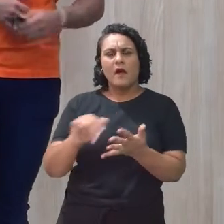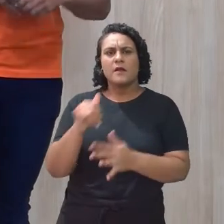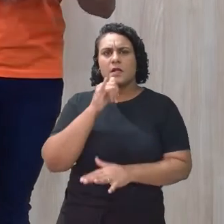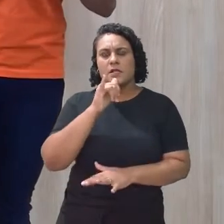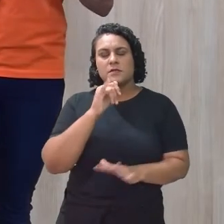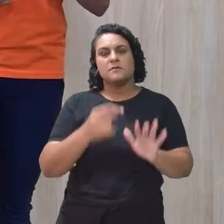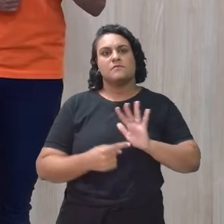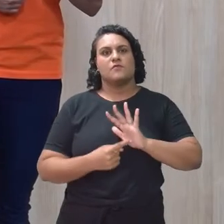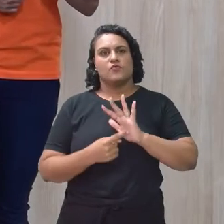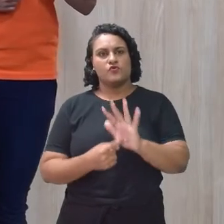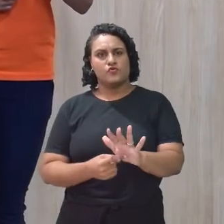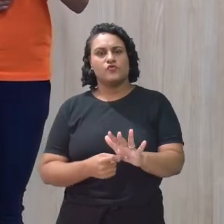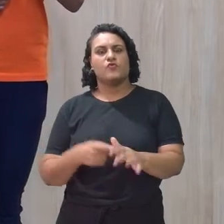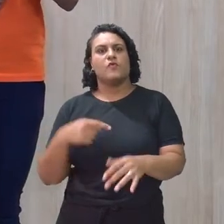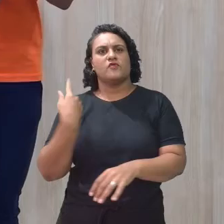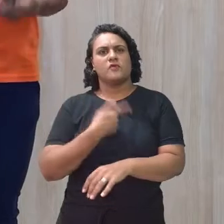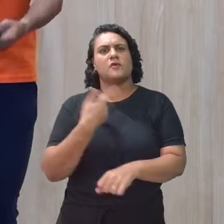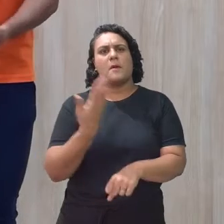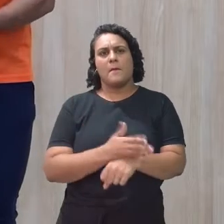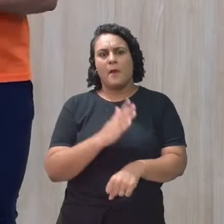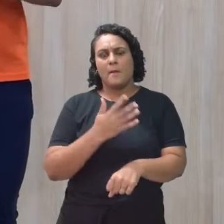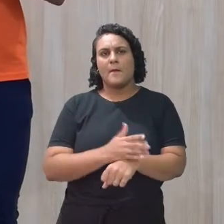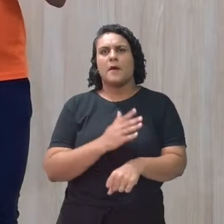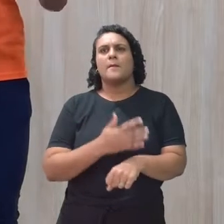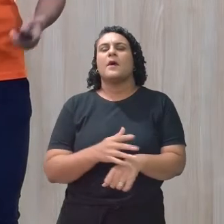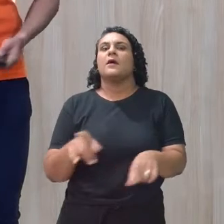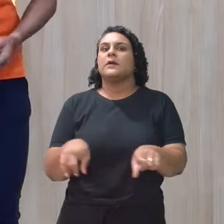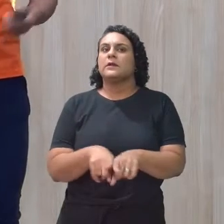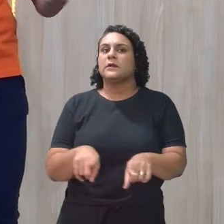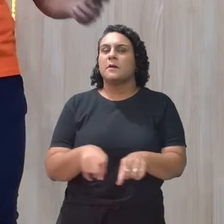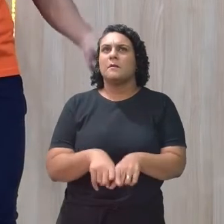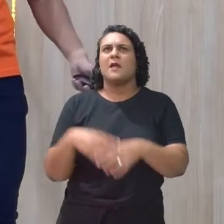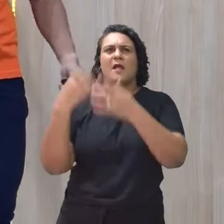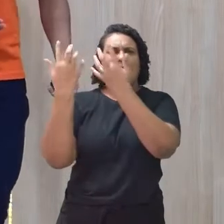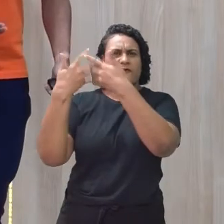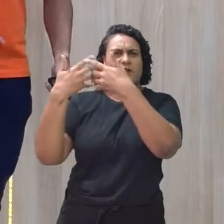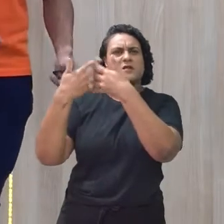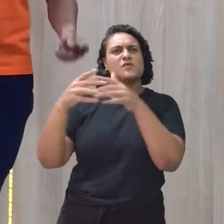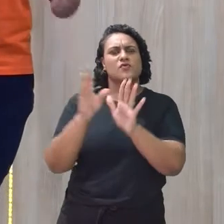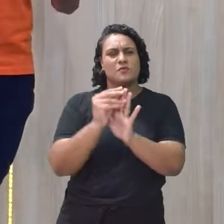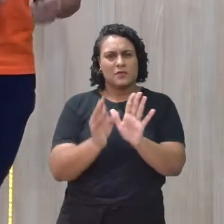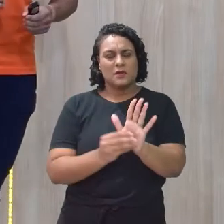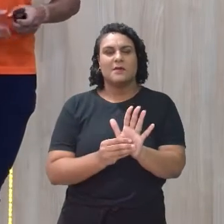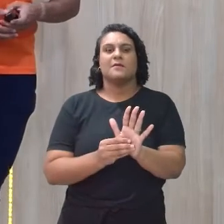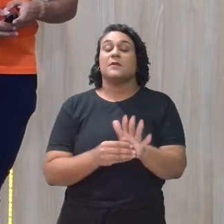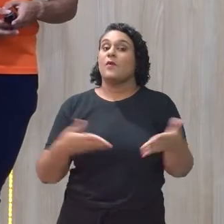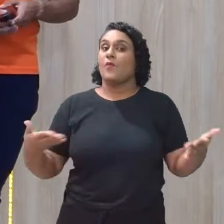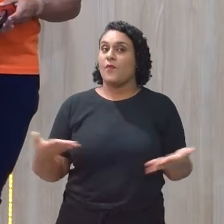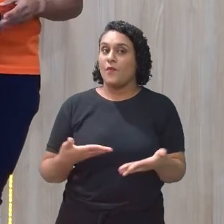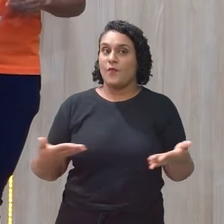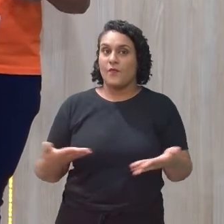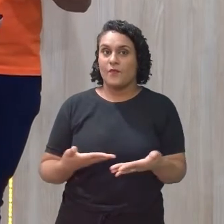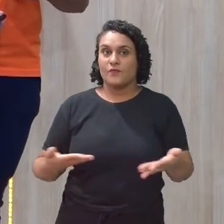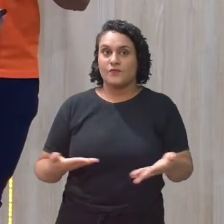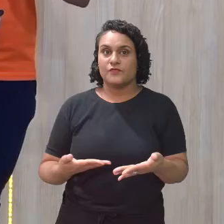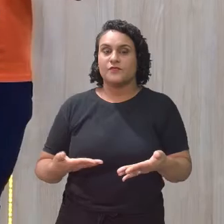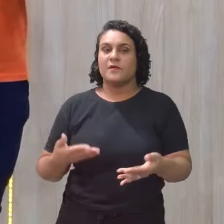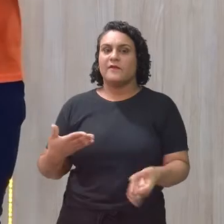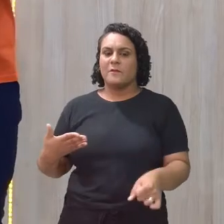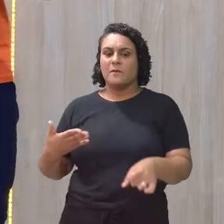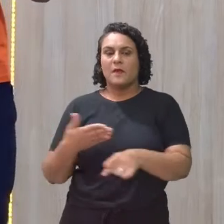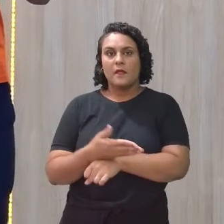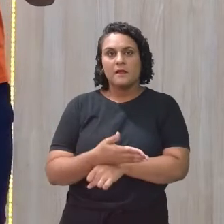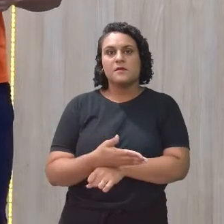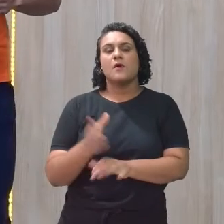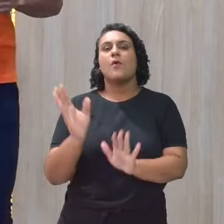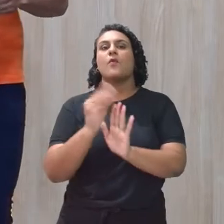tá? Vários questionamentos sobre essa temática, tá? E hoje nós vamos dar